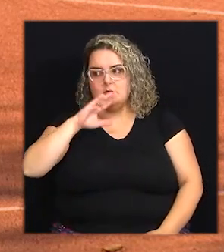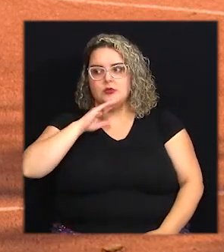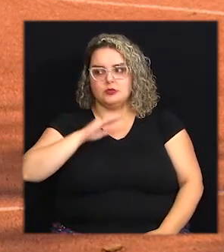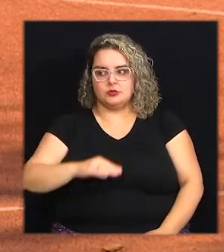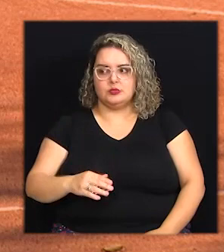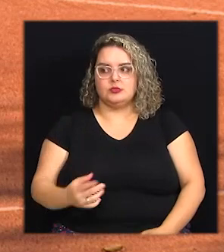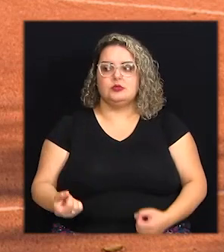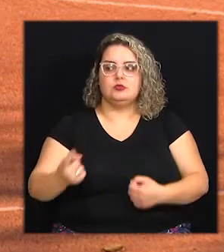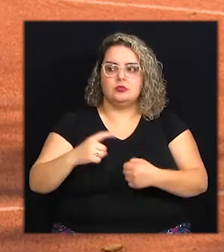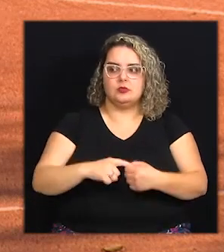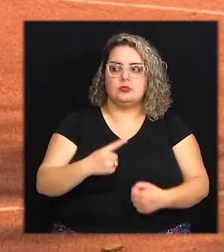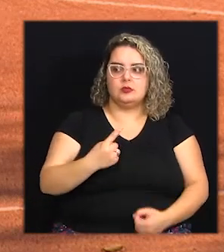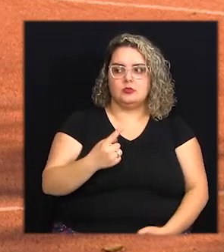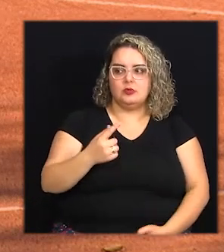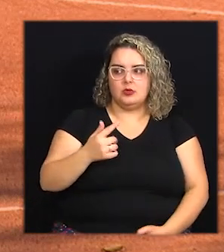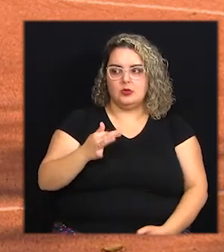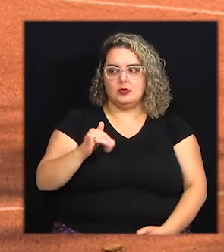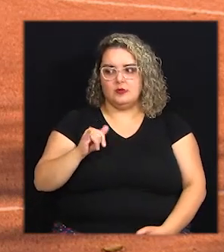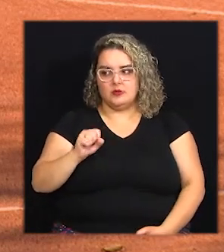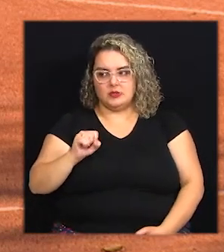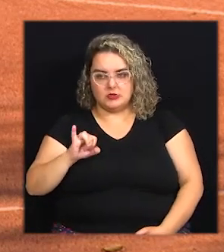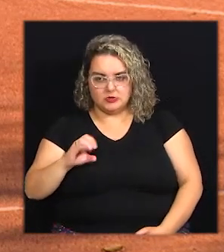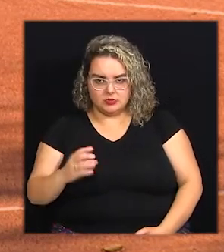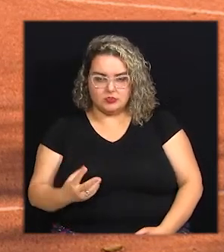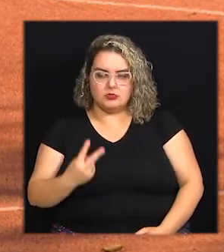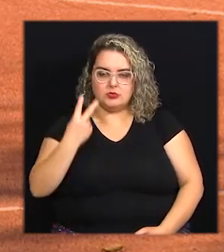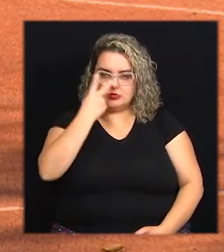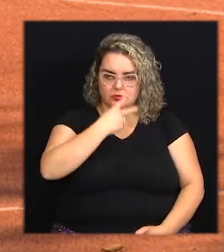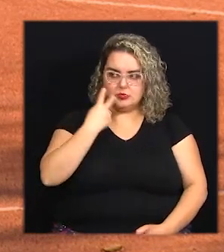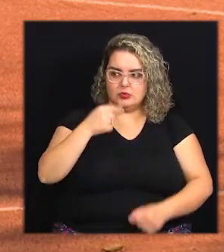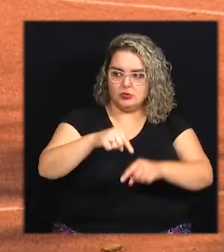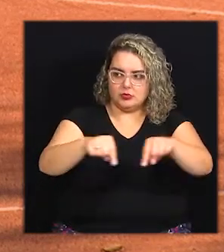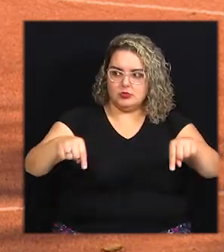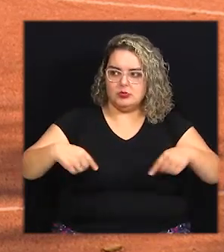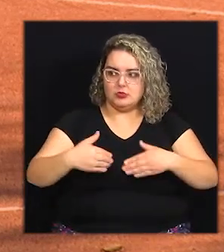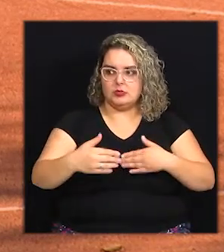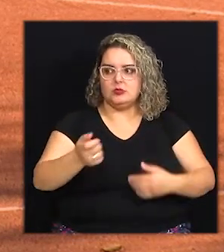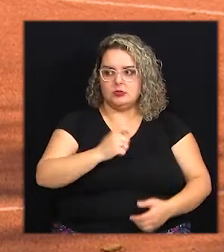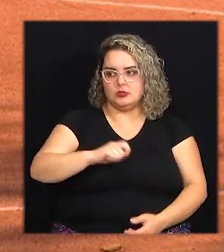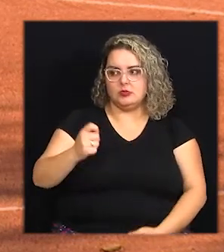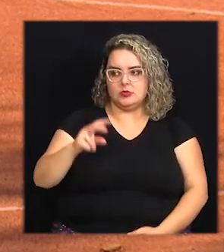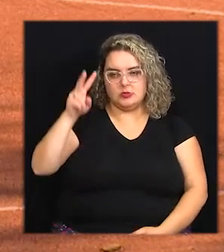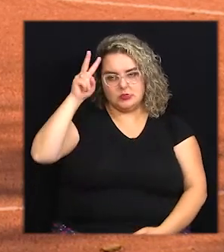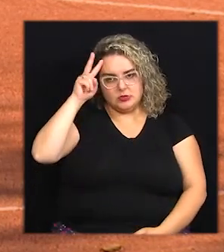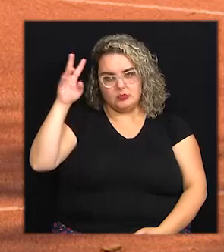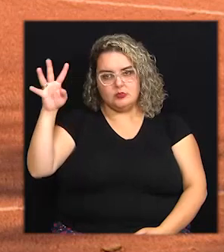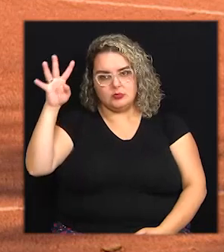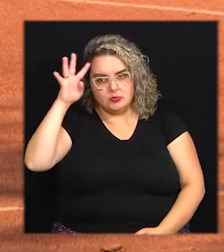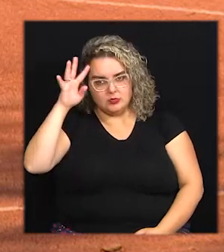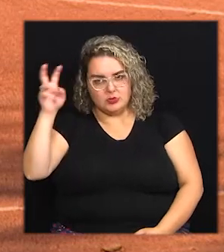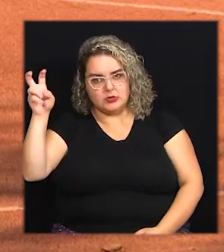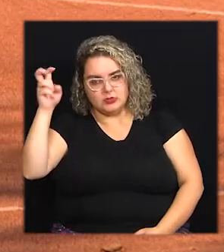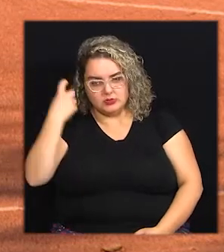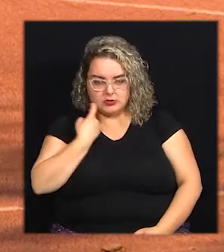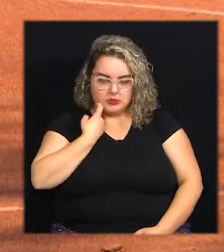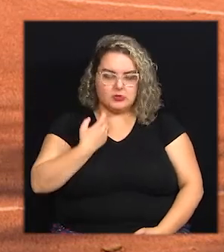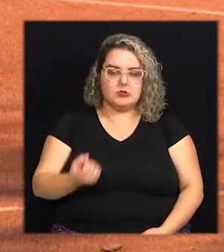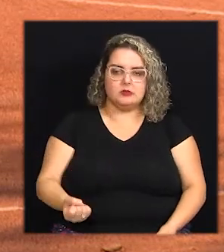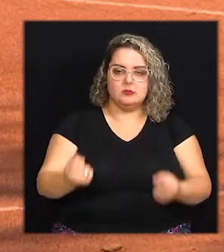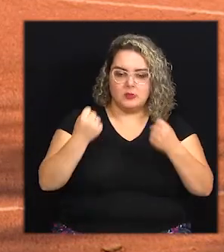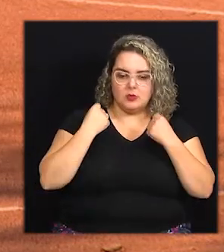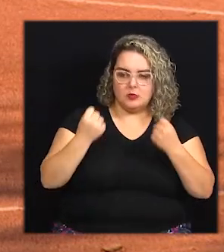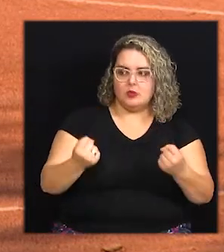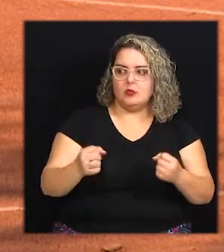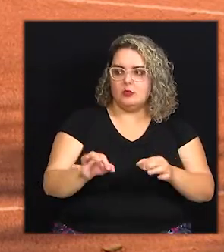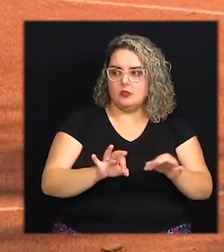eu volto com mais uma de físico e 2 horas de quadra. Caramba. E de segunda, quarta e sexta eu faço academia